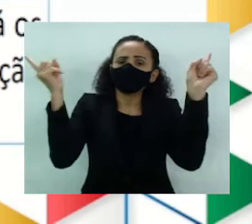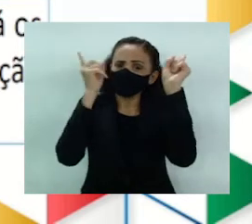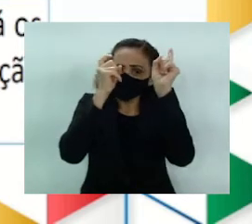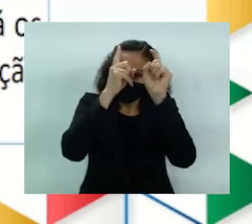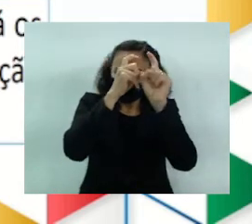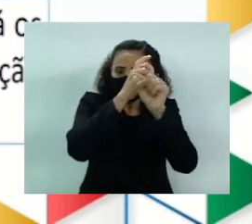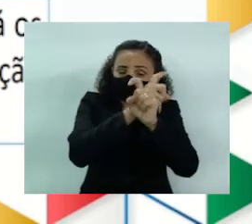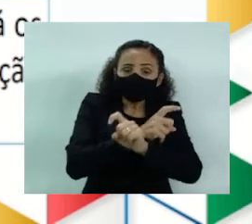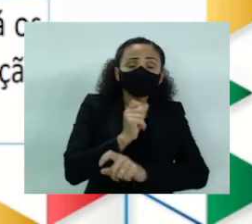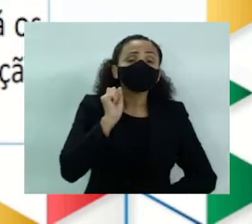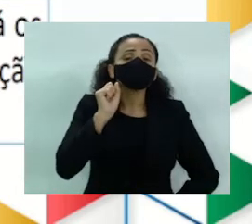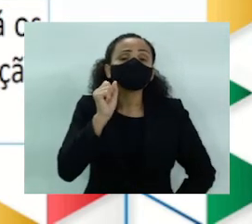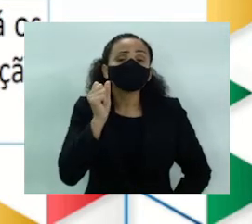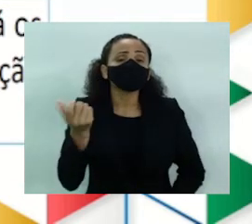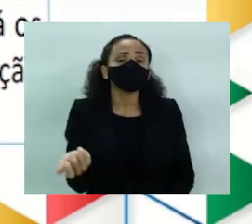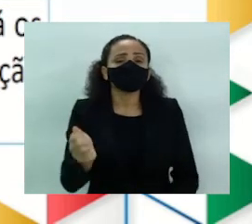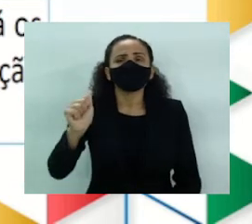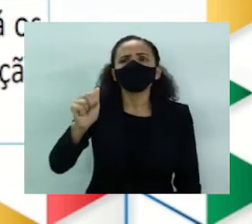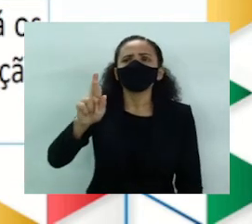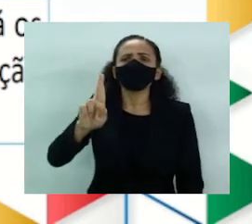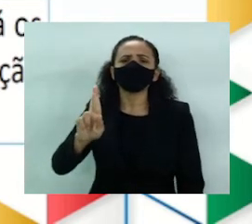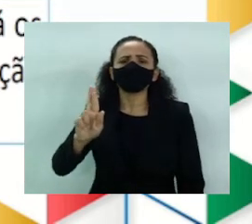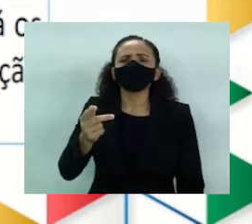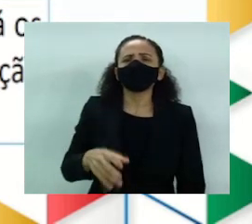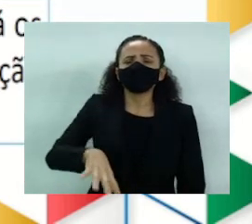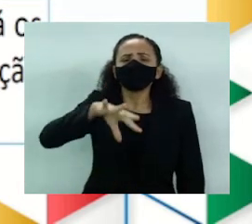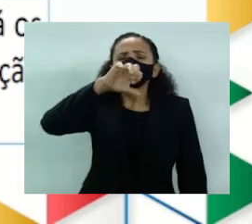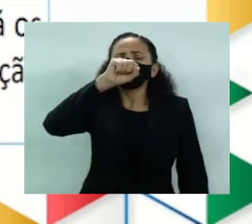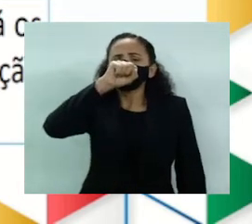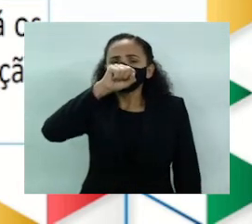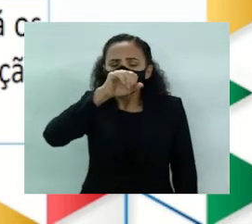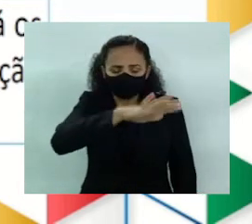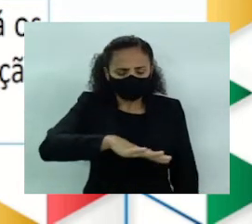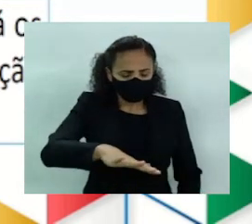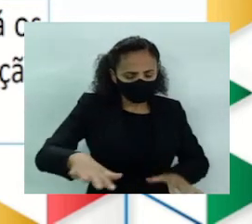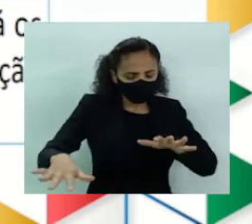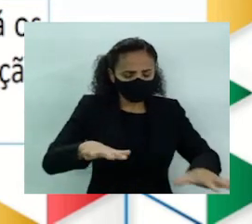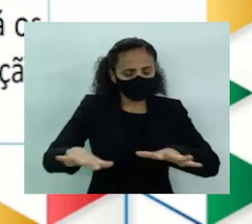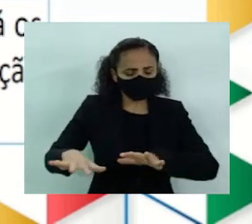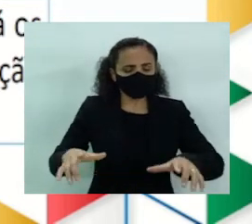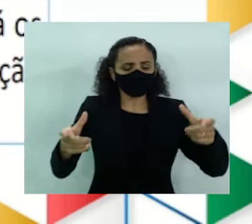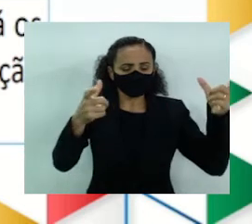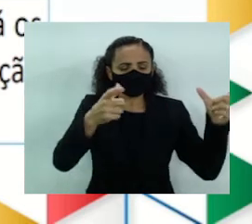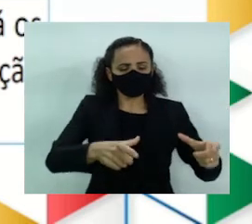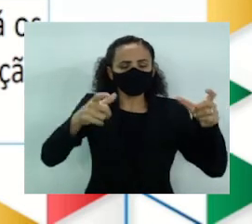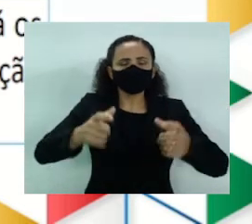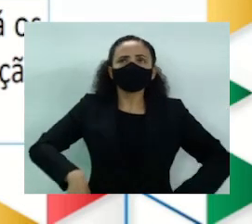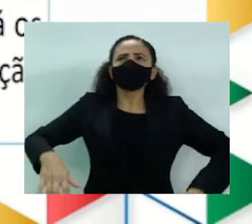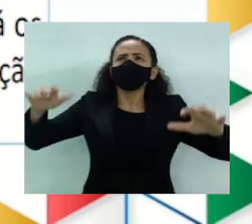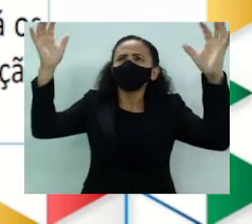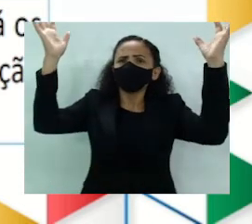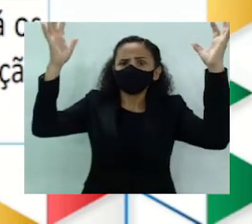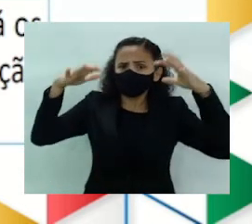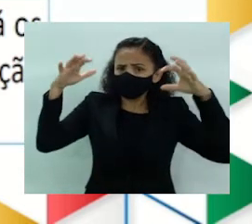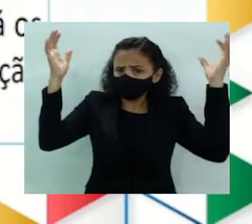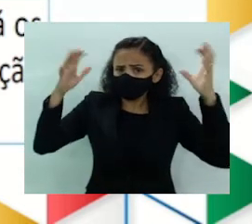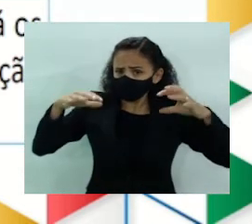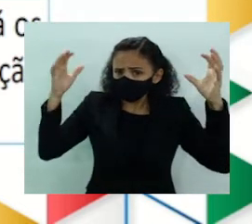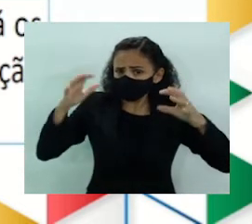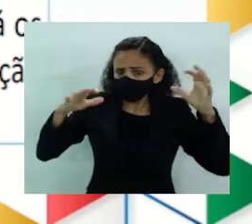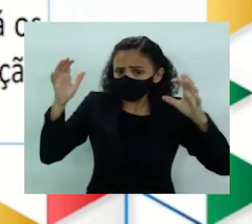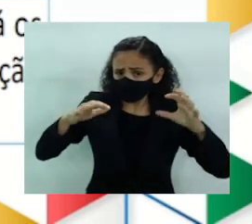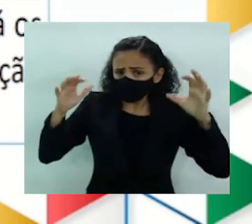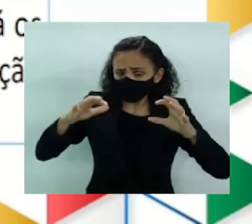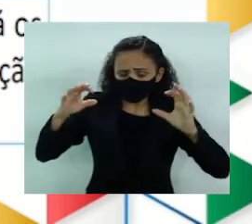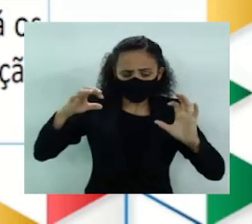tá certo? Os impactos também podem ser regionais, como a chuva ácida. Já os impactos